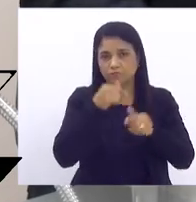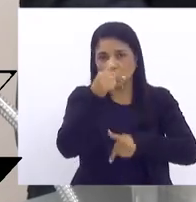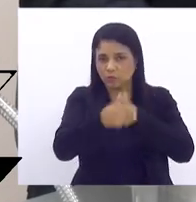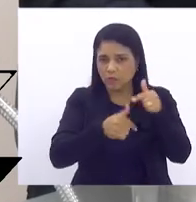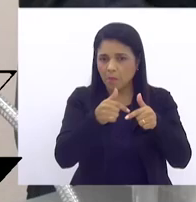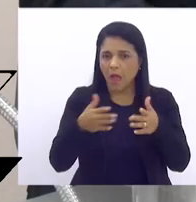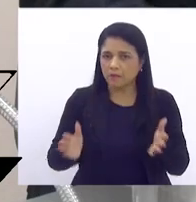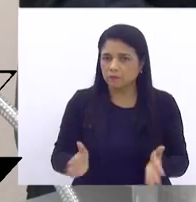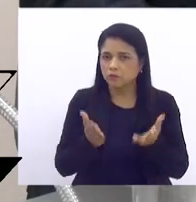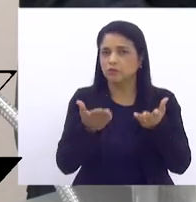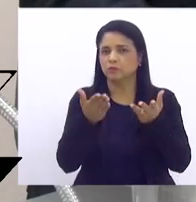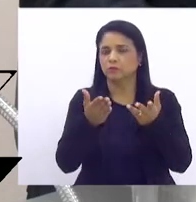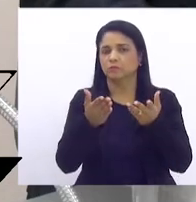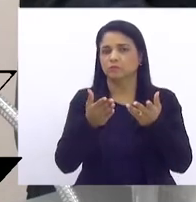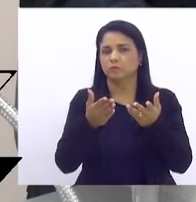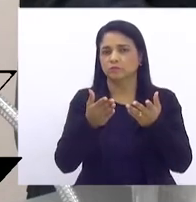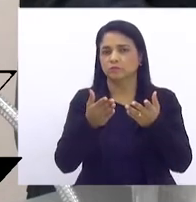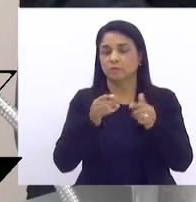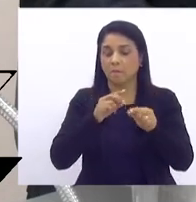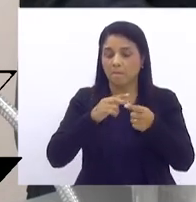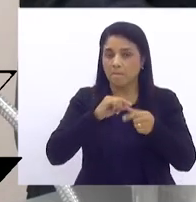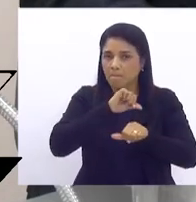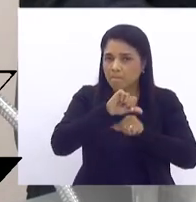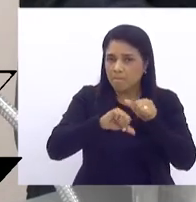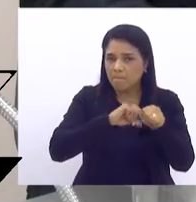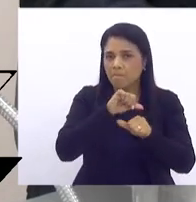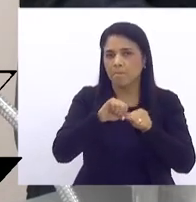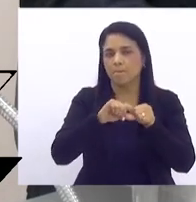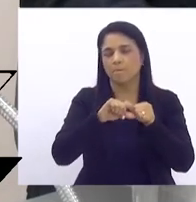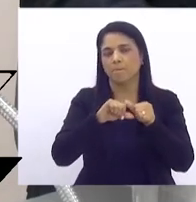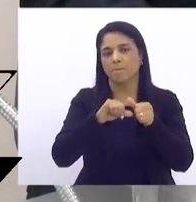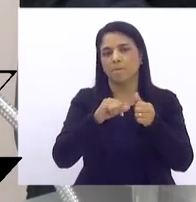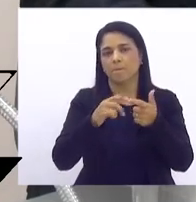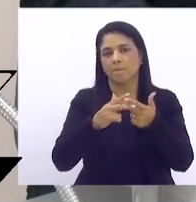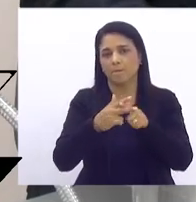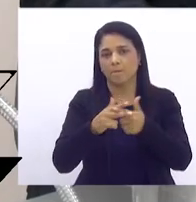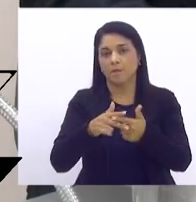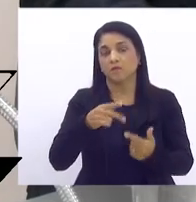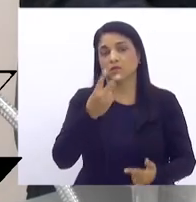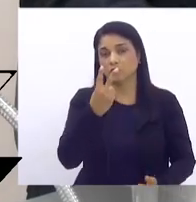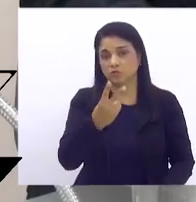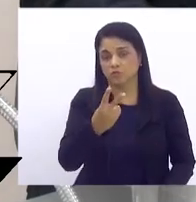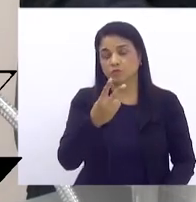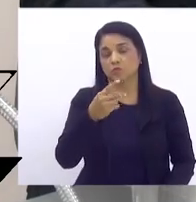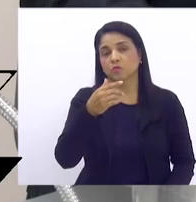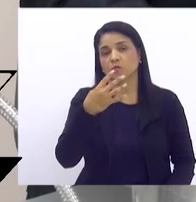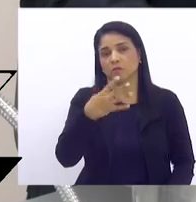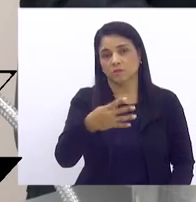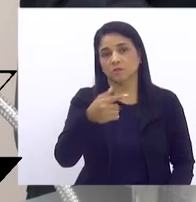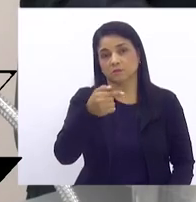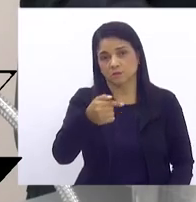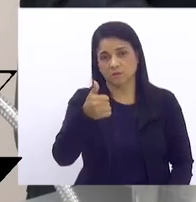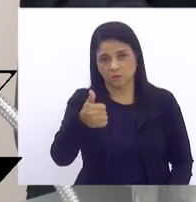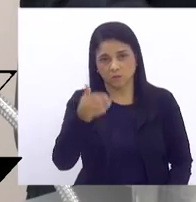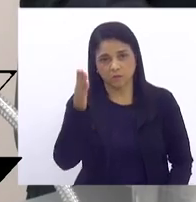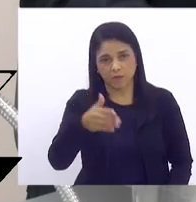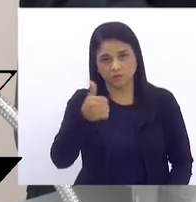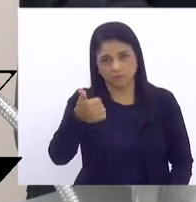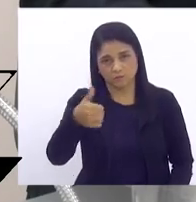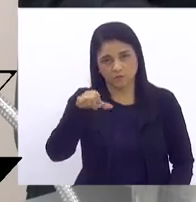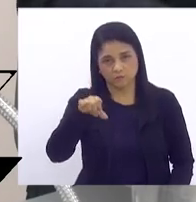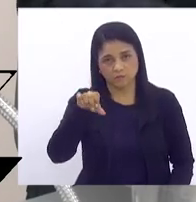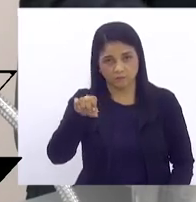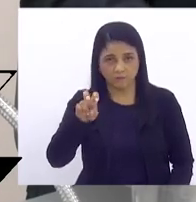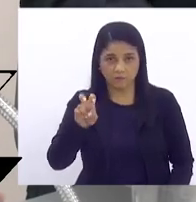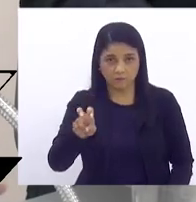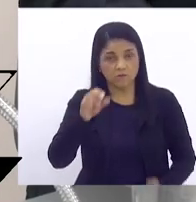estímulo ao emprego, faz a reforma da 2471 de 95, instituindo esses programas,